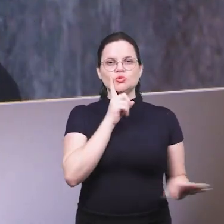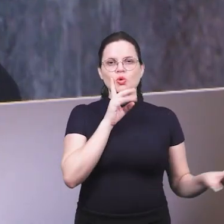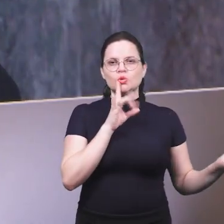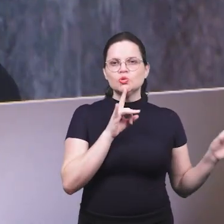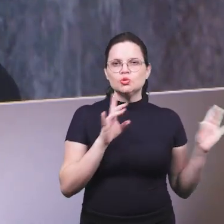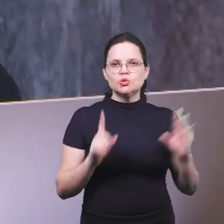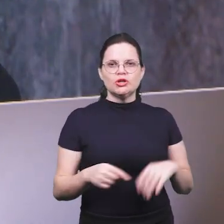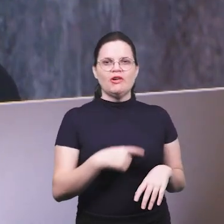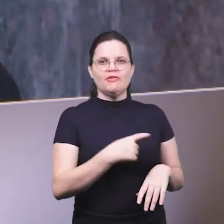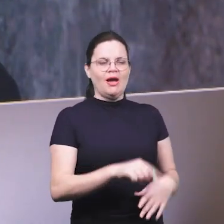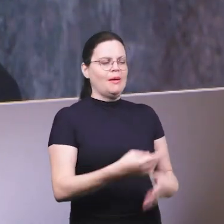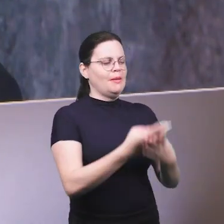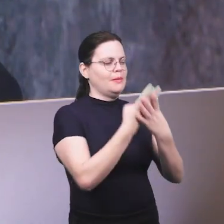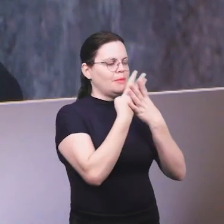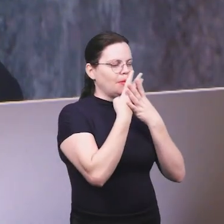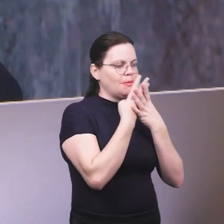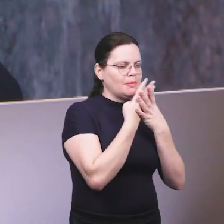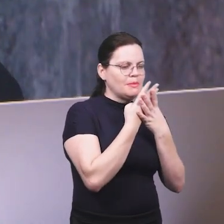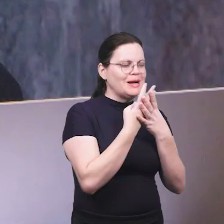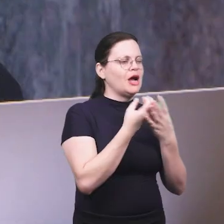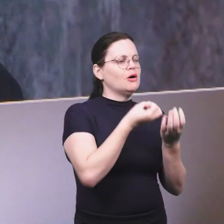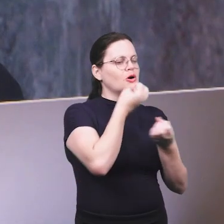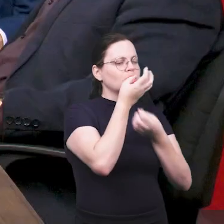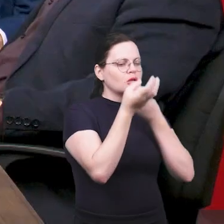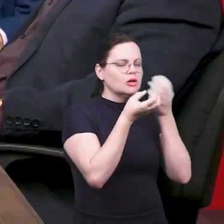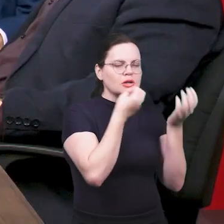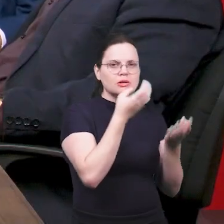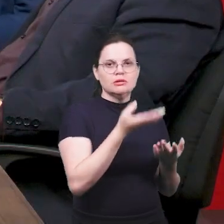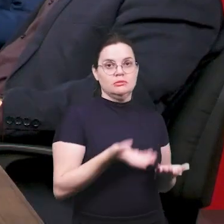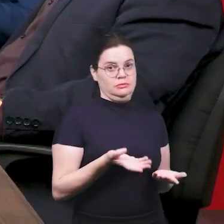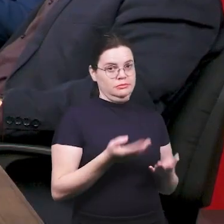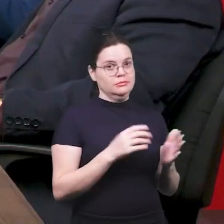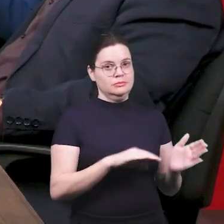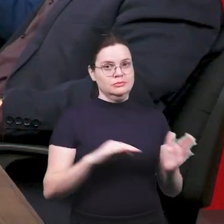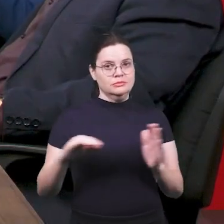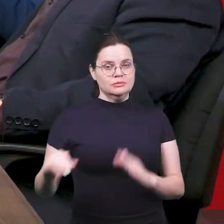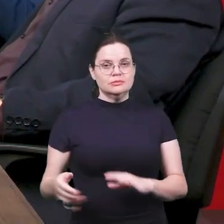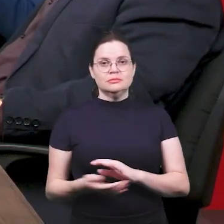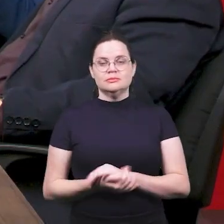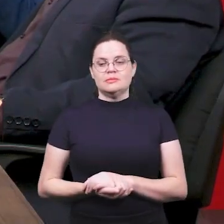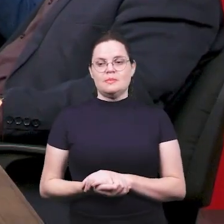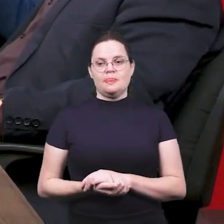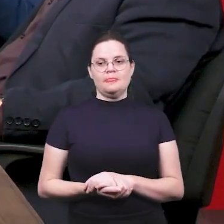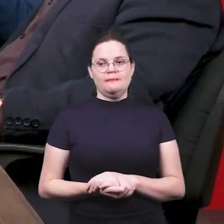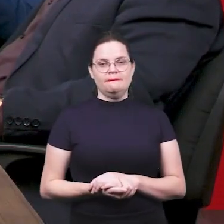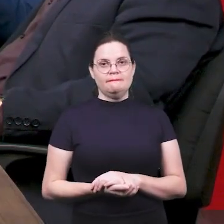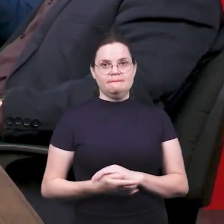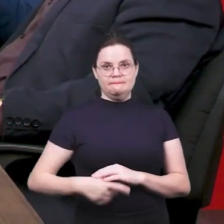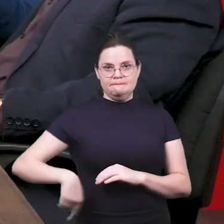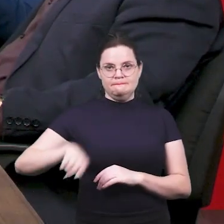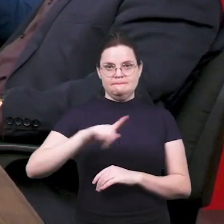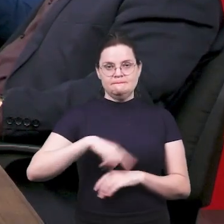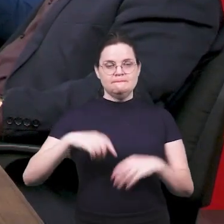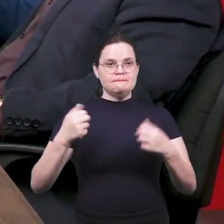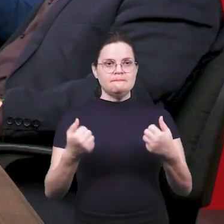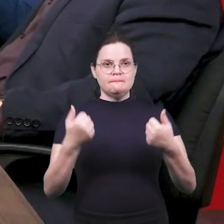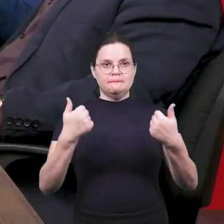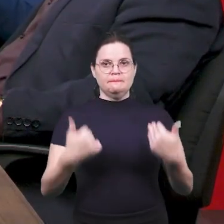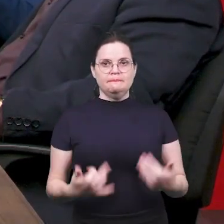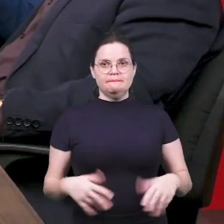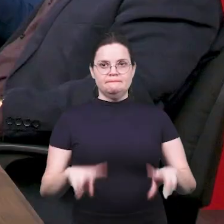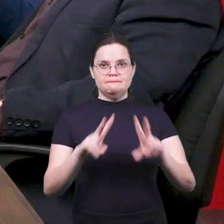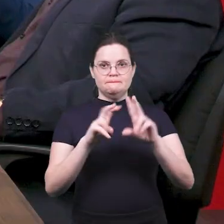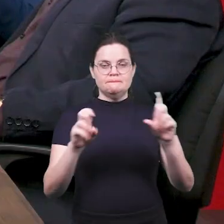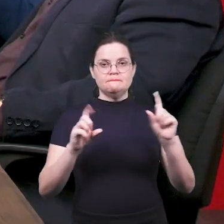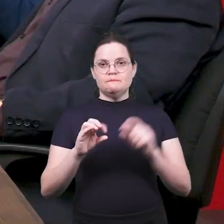confessar, fazer a mesma coisa, e tem essas coisas aí, né? nós estamos falando sobre